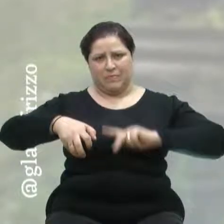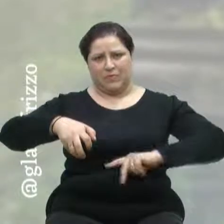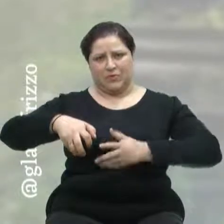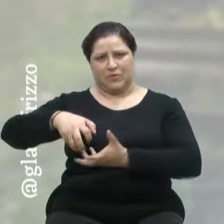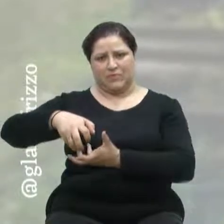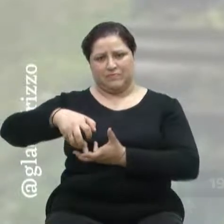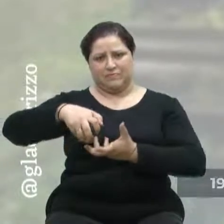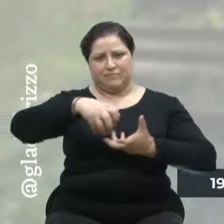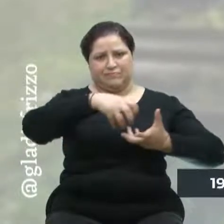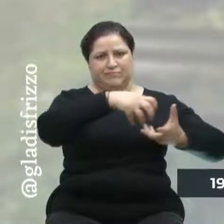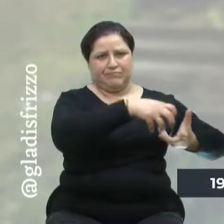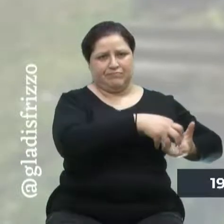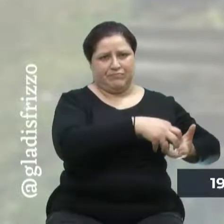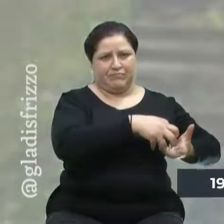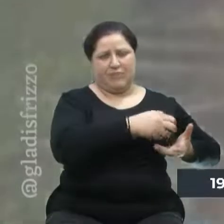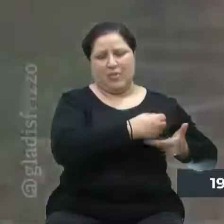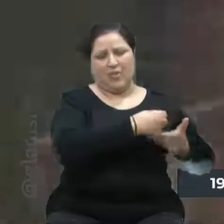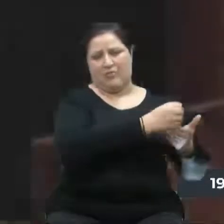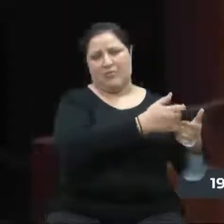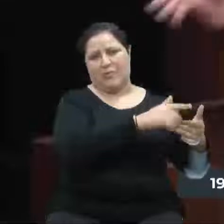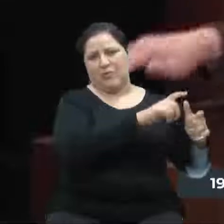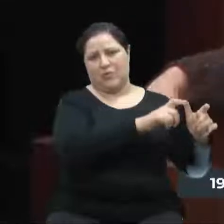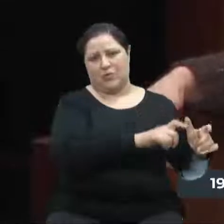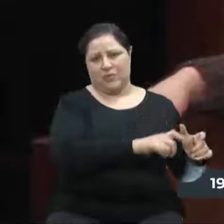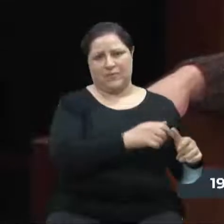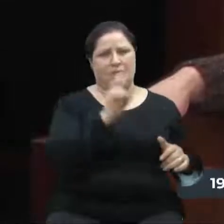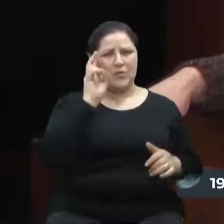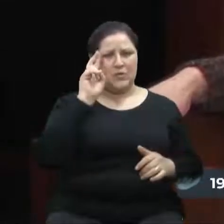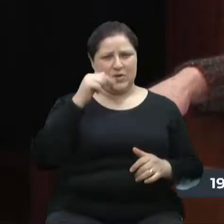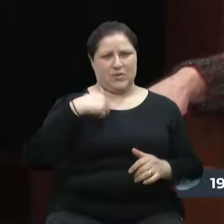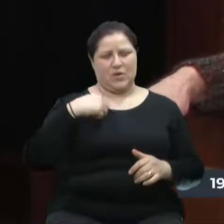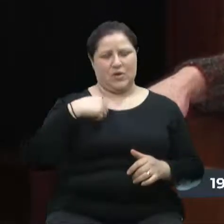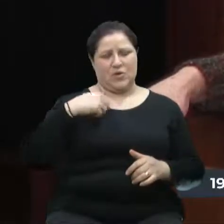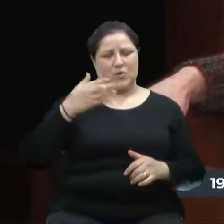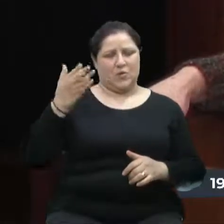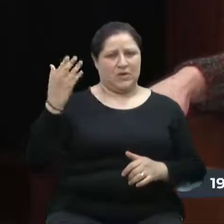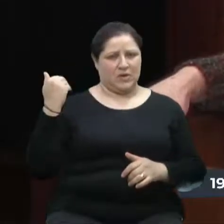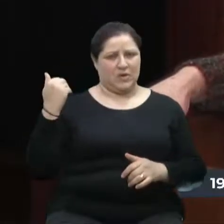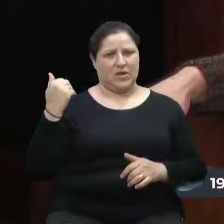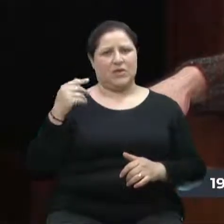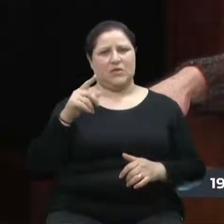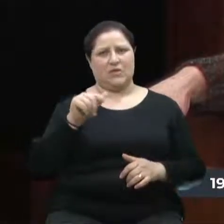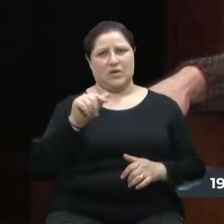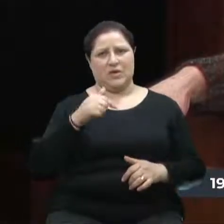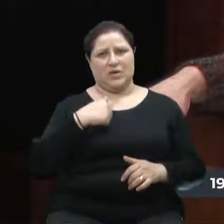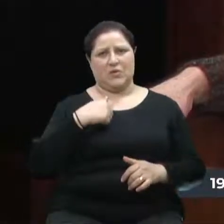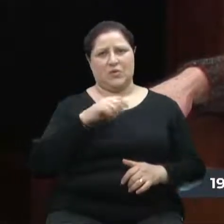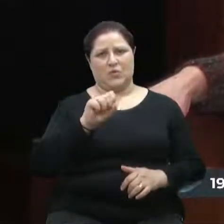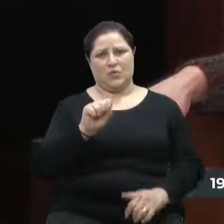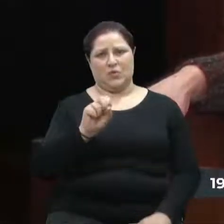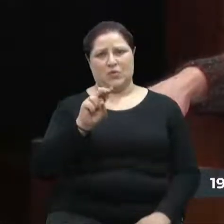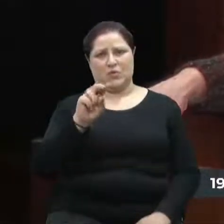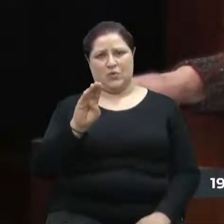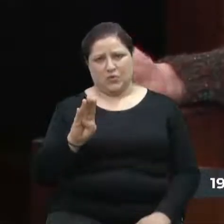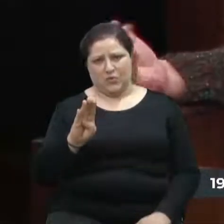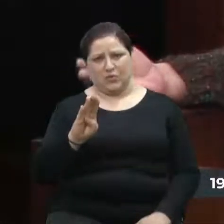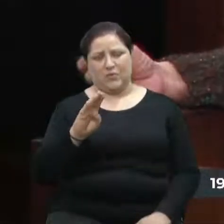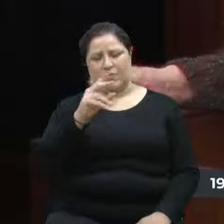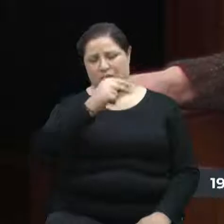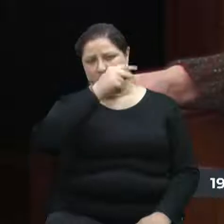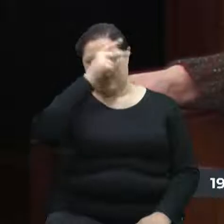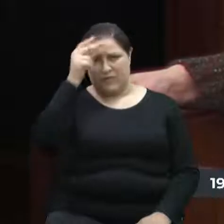era subprefeita, eu fiz um cálculo pela população do Desvio Risso e a população de